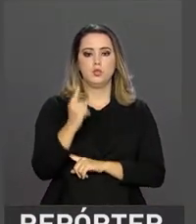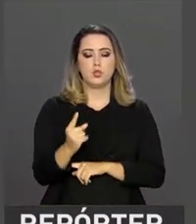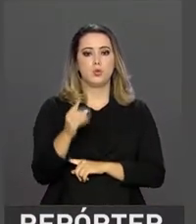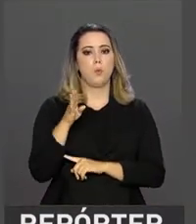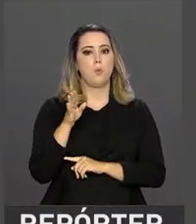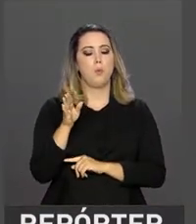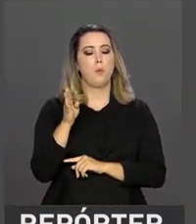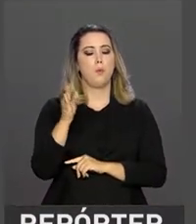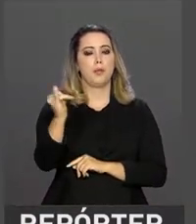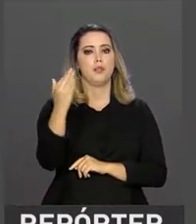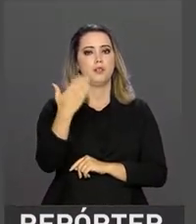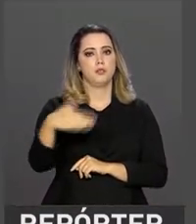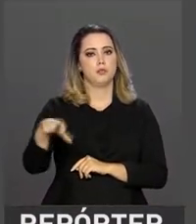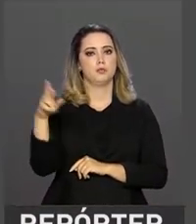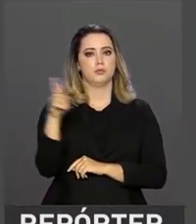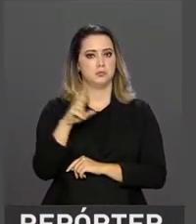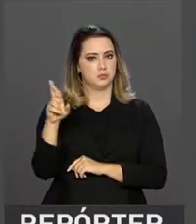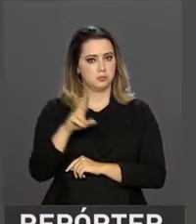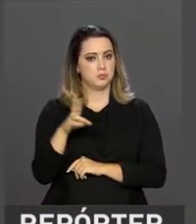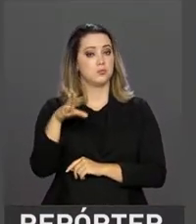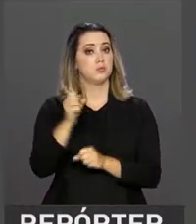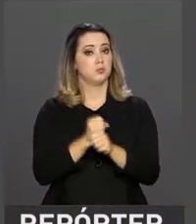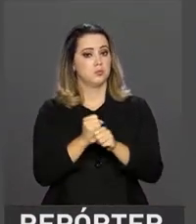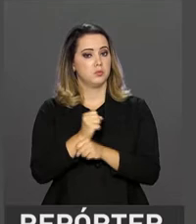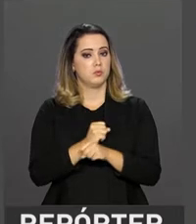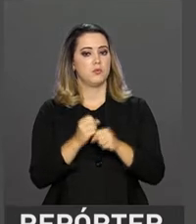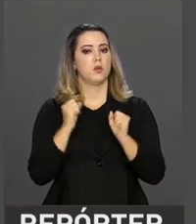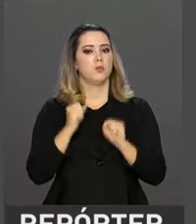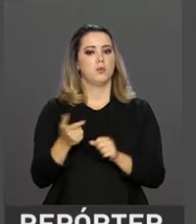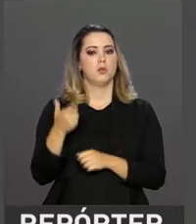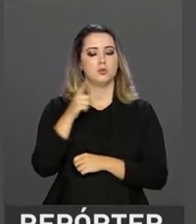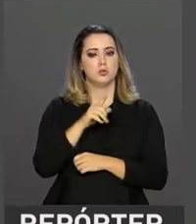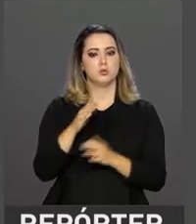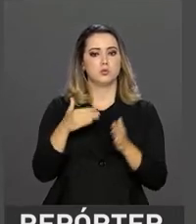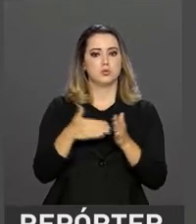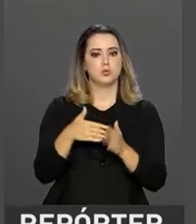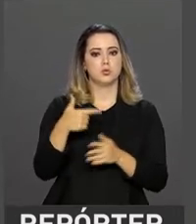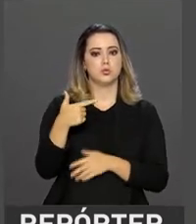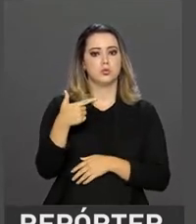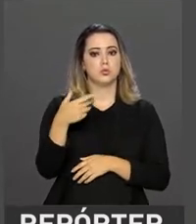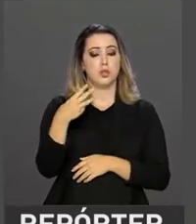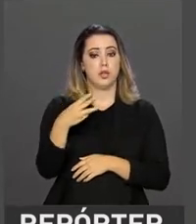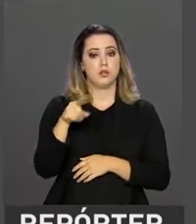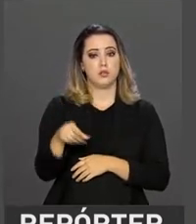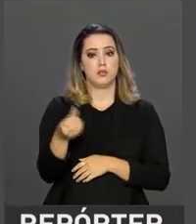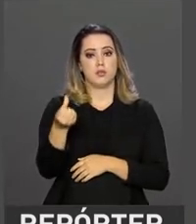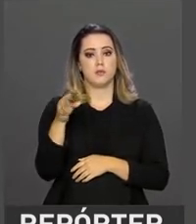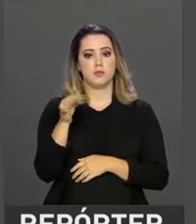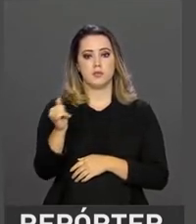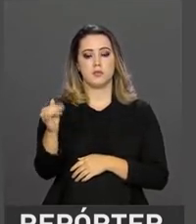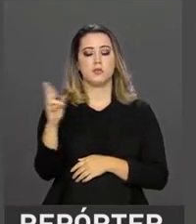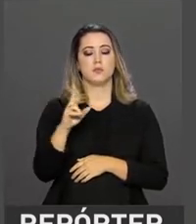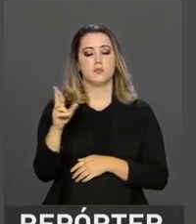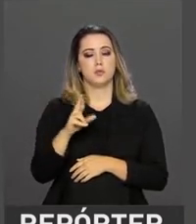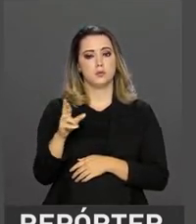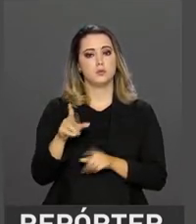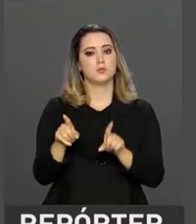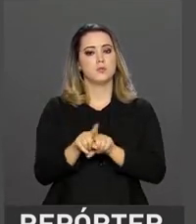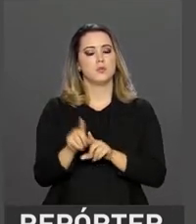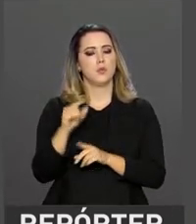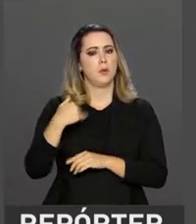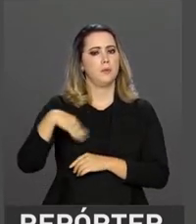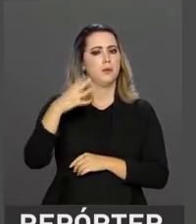meio de reais por ano podendo chegar a 3,6 bilhões em 2019 as mais de 42